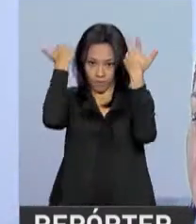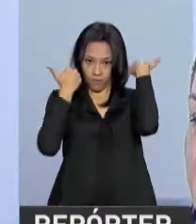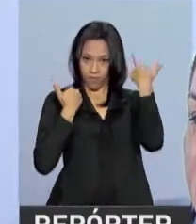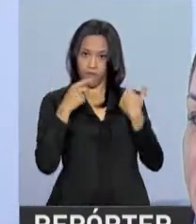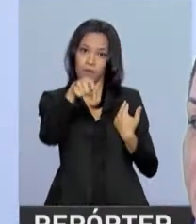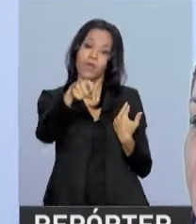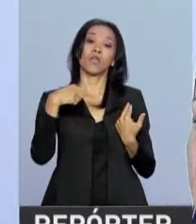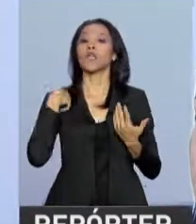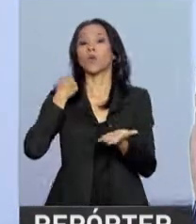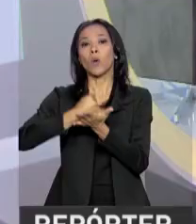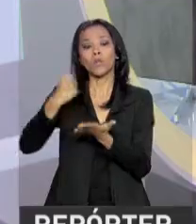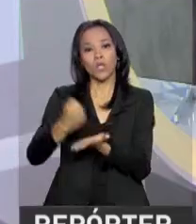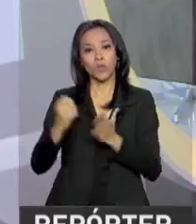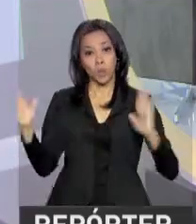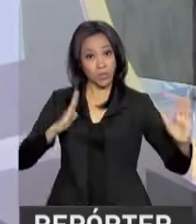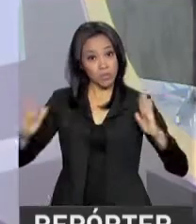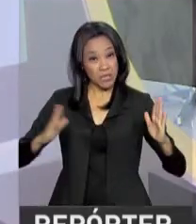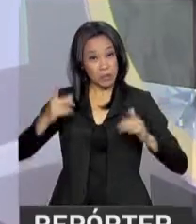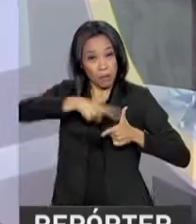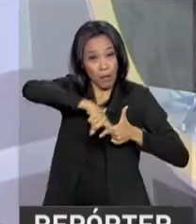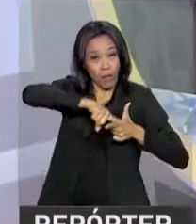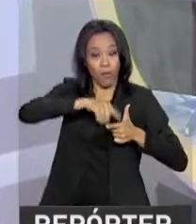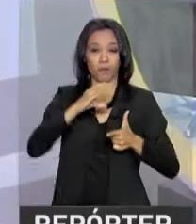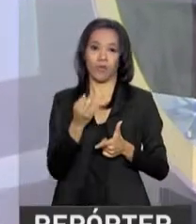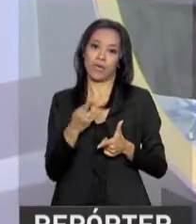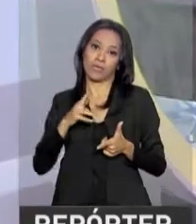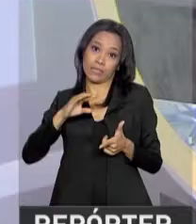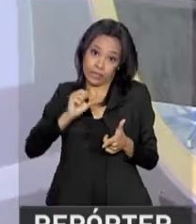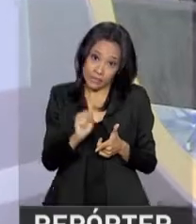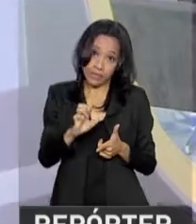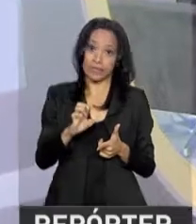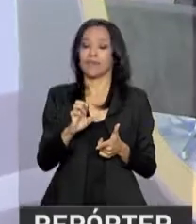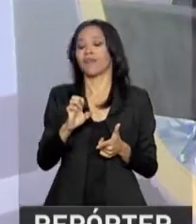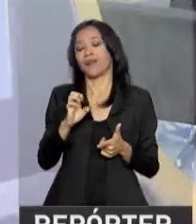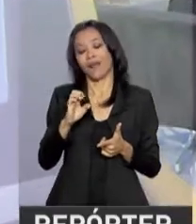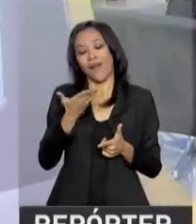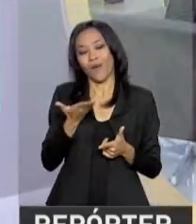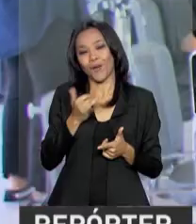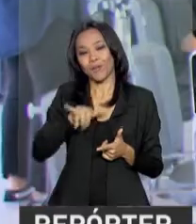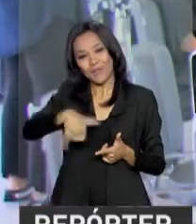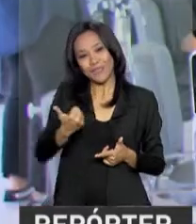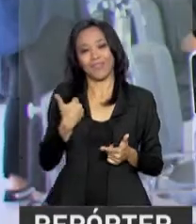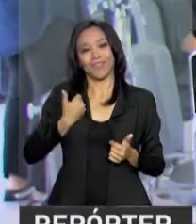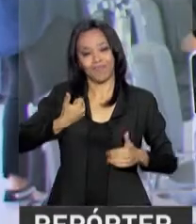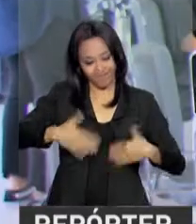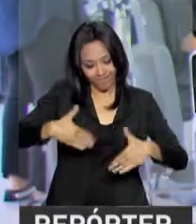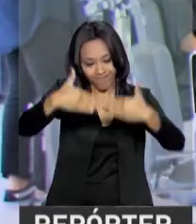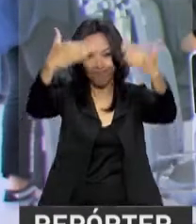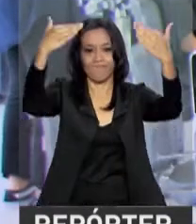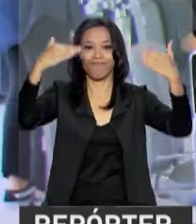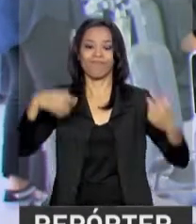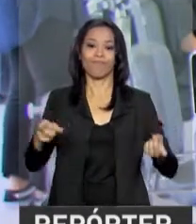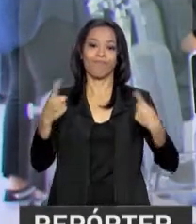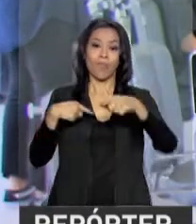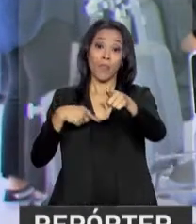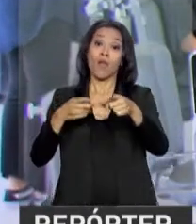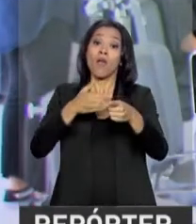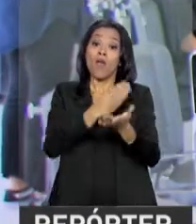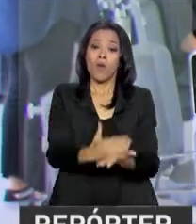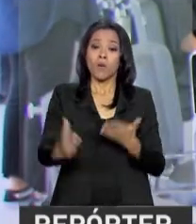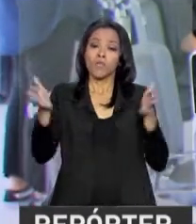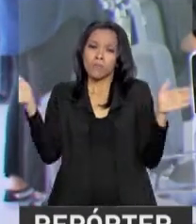investiu e contratou durante a crise vê agora ainda mais chances de crescer. Nós começamos um salão pequeno,